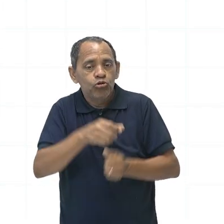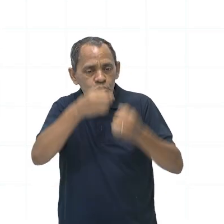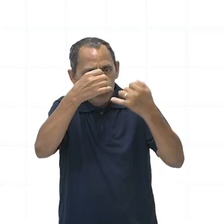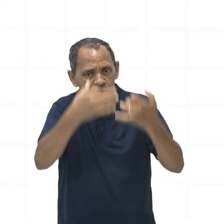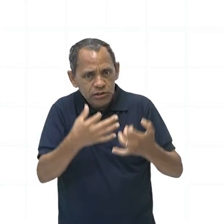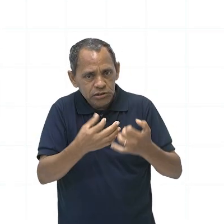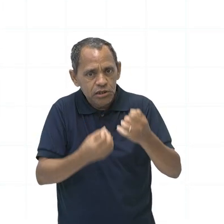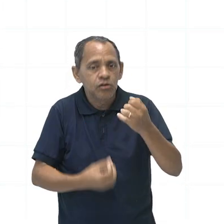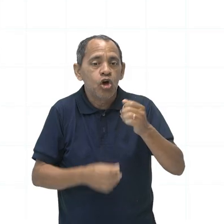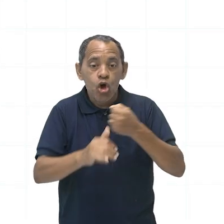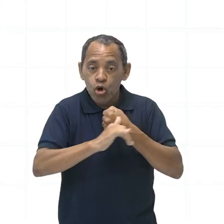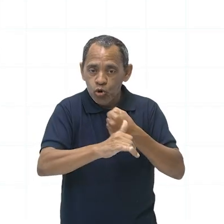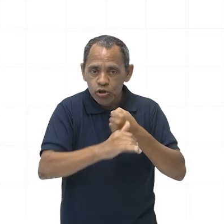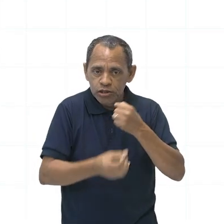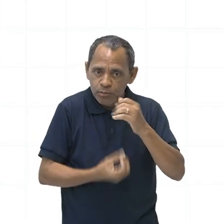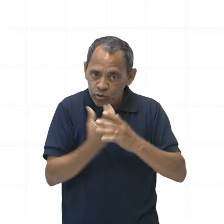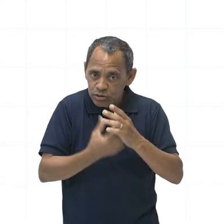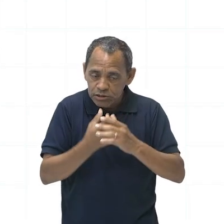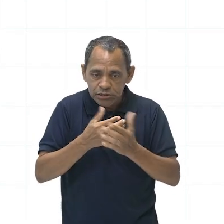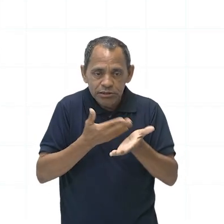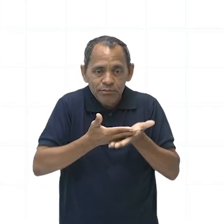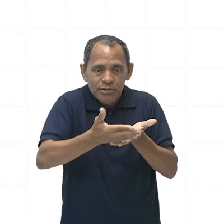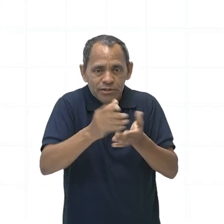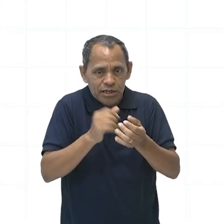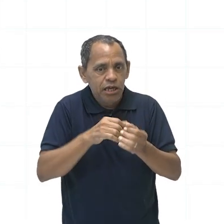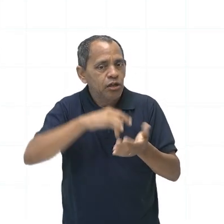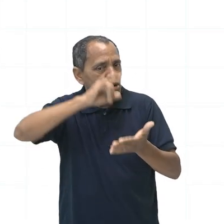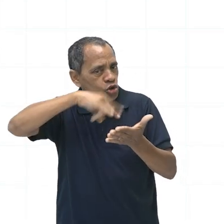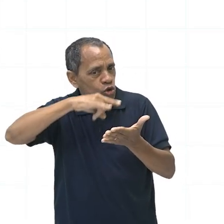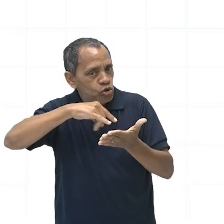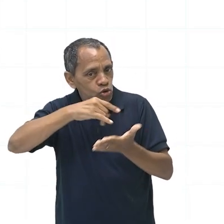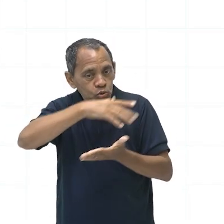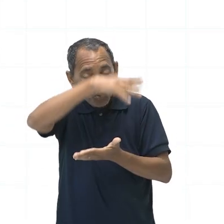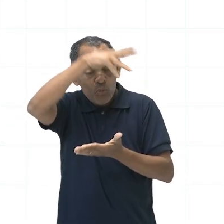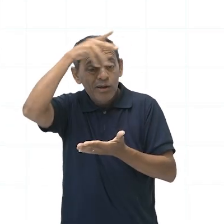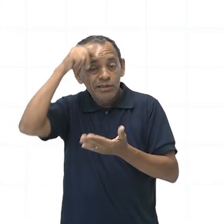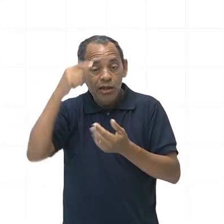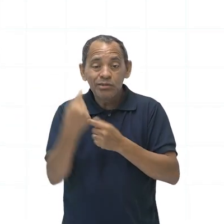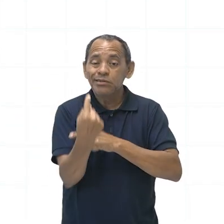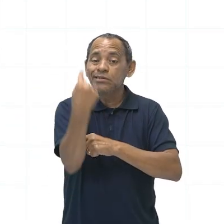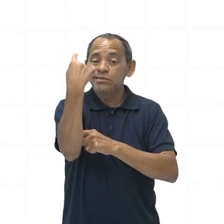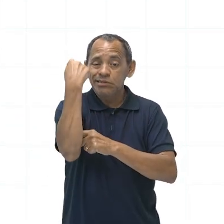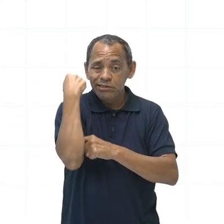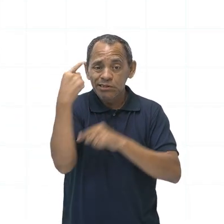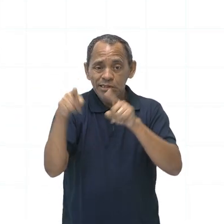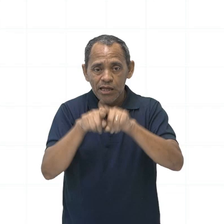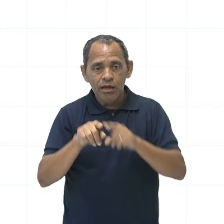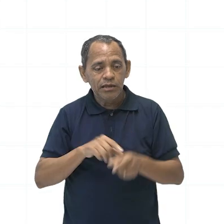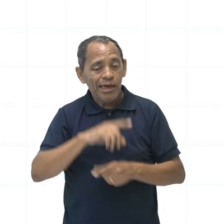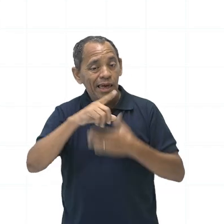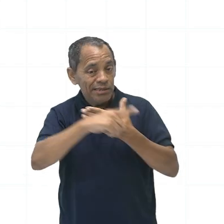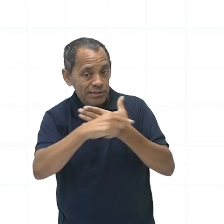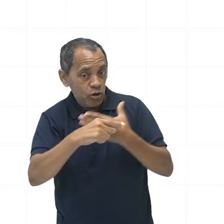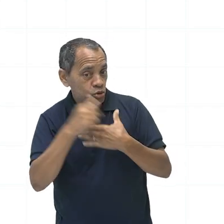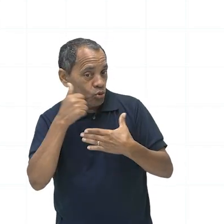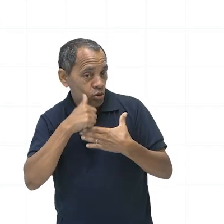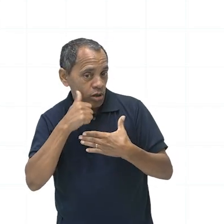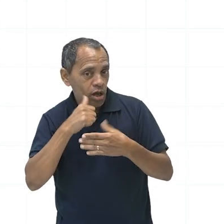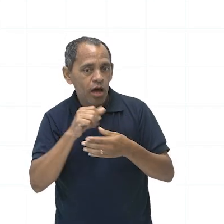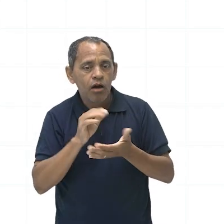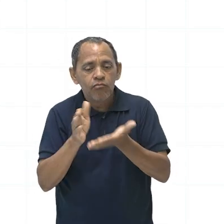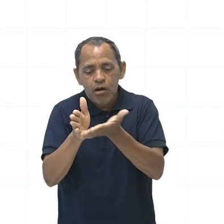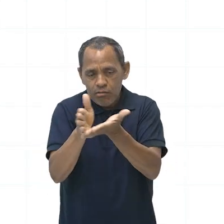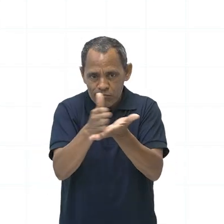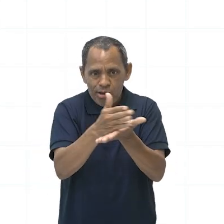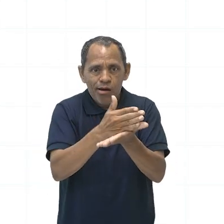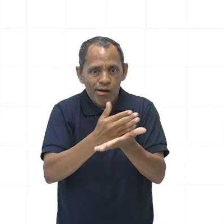crônicas produzidas a partir de documentos de uma Manaus antiga, correto? E que essa autora vai recuperando esses documentos,